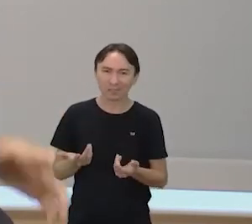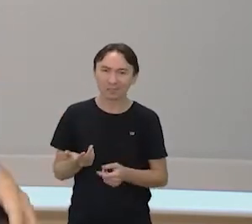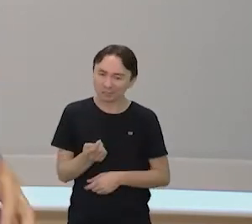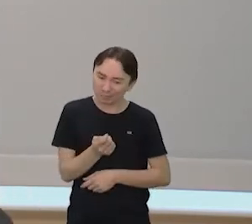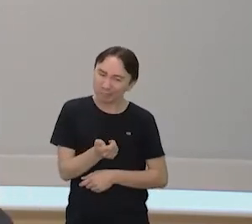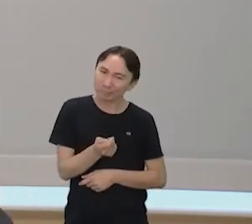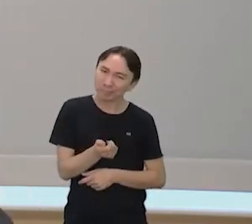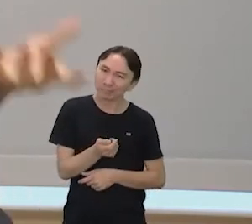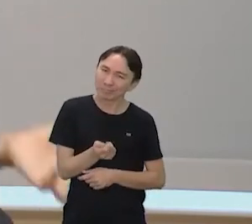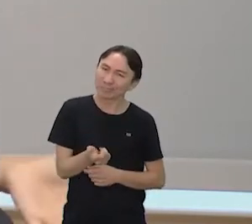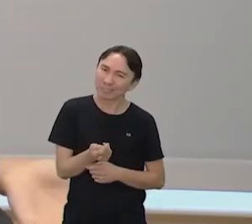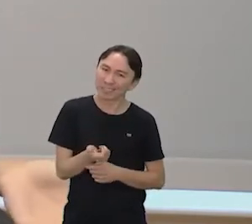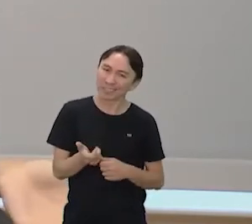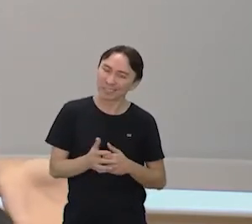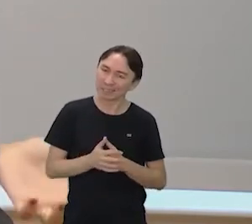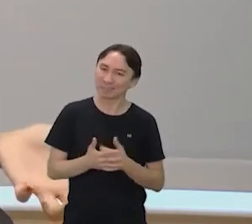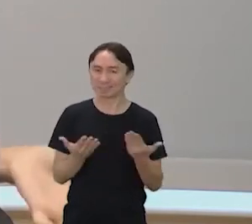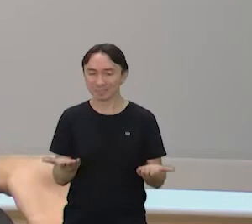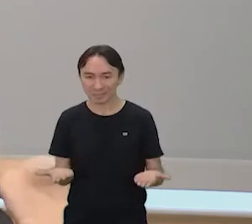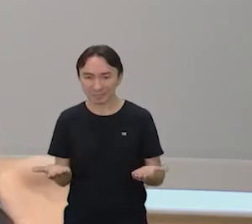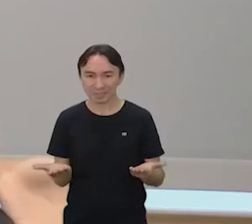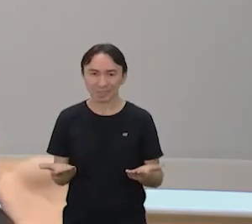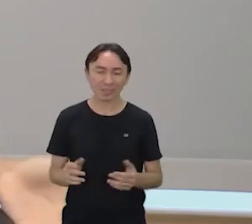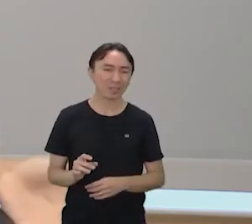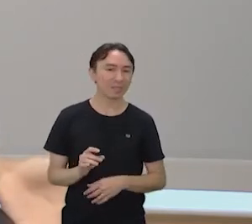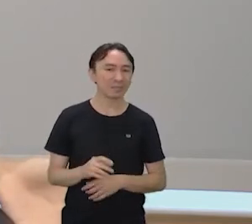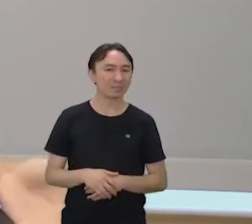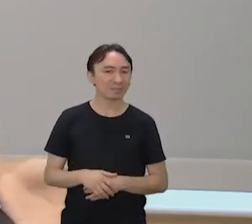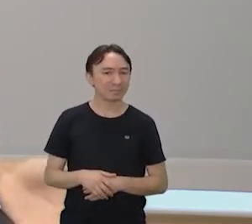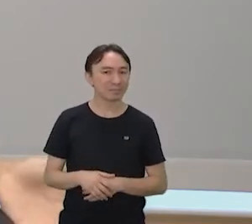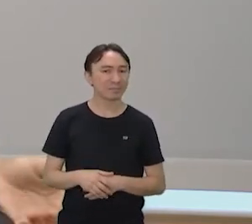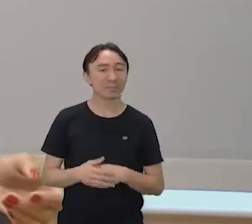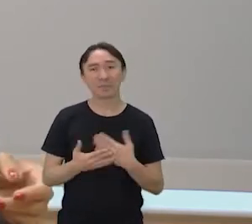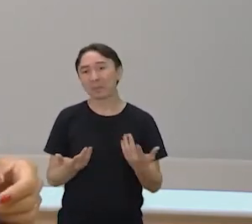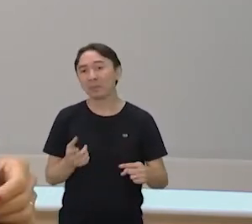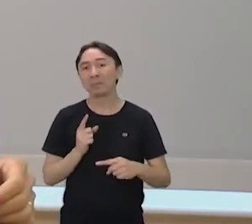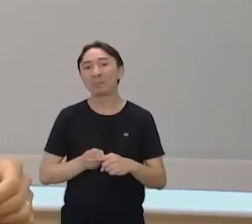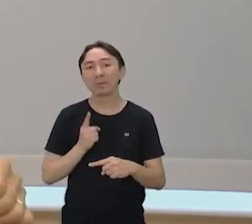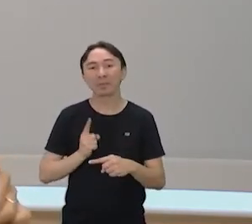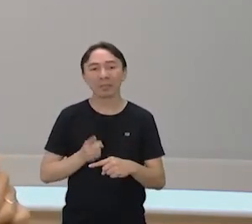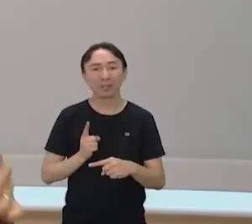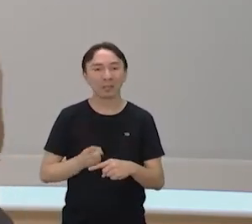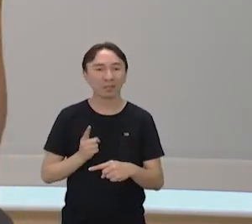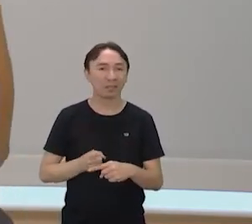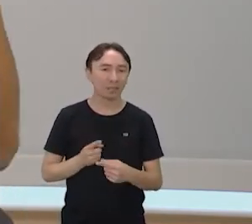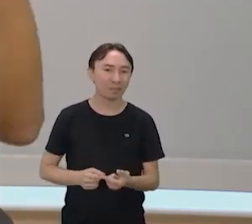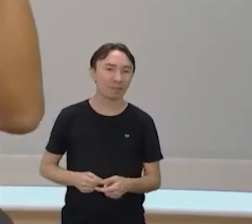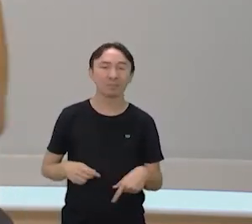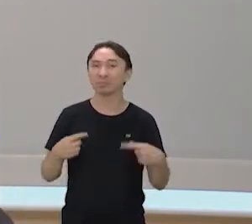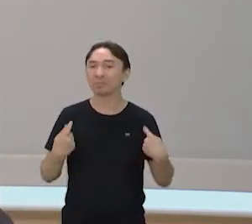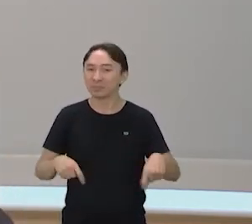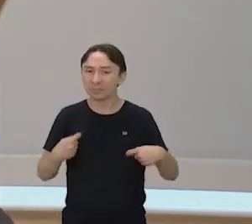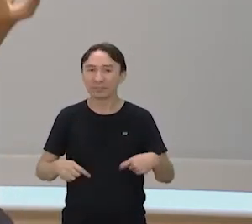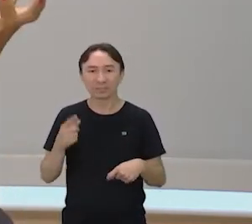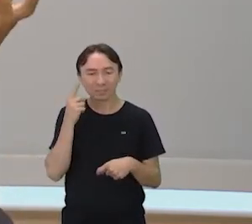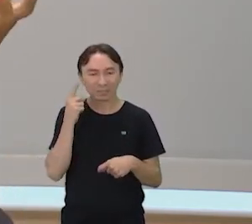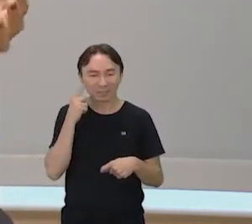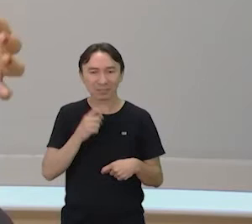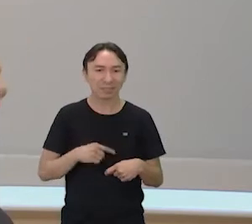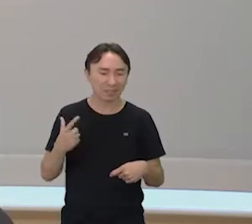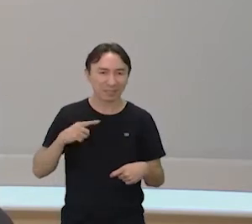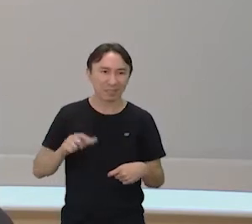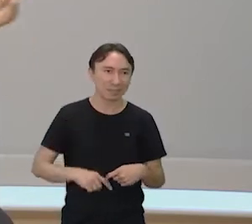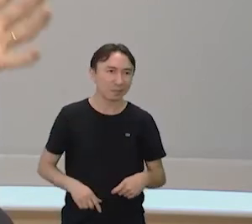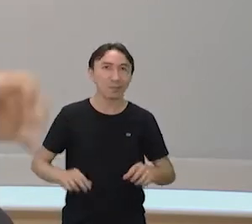brincadeiras e tudo, tinham poucas meninas se apropriando da quadra. Exato. Porque tem que marcar, tem que arrumar rede, essas coisas